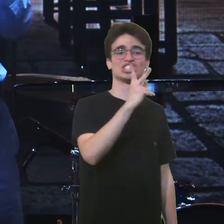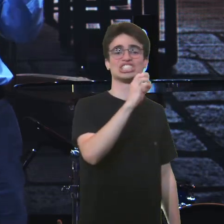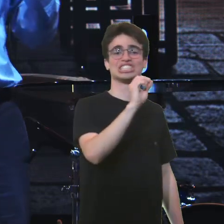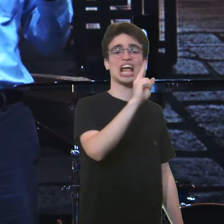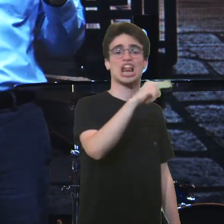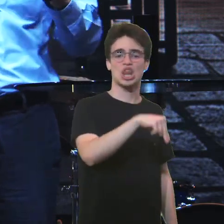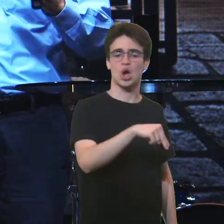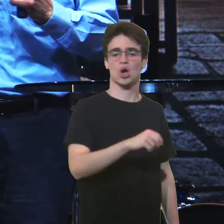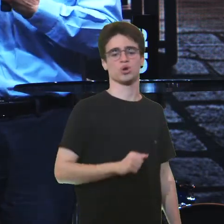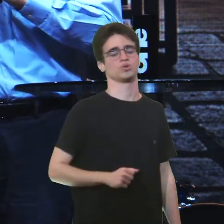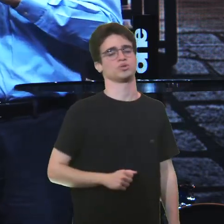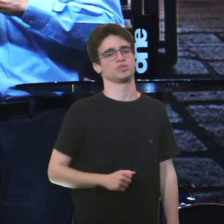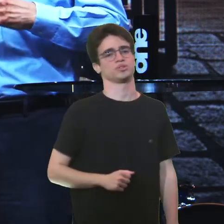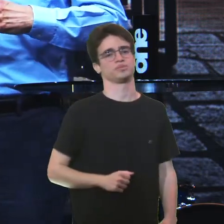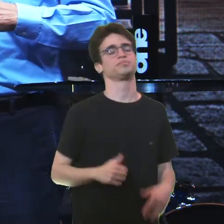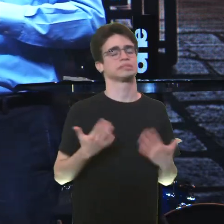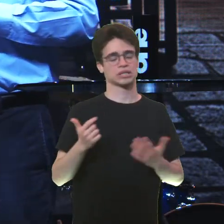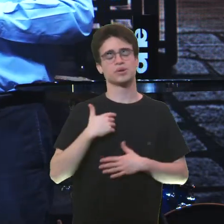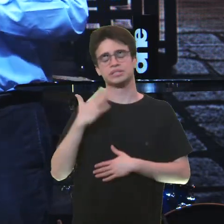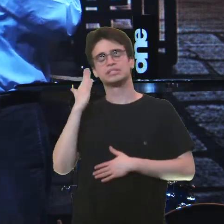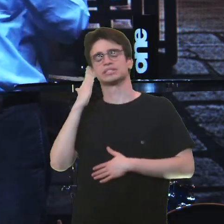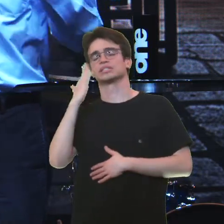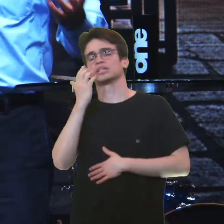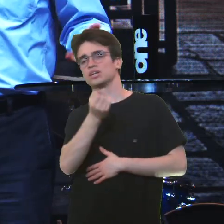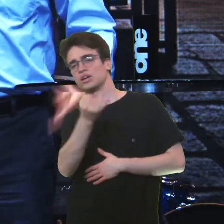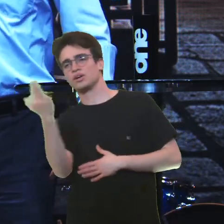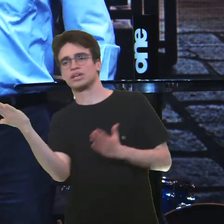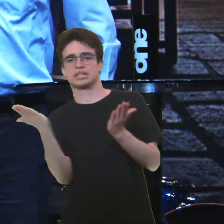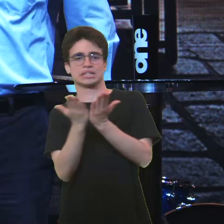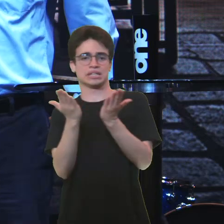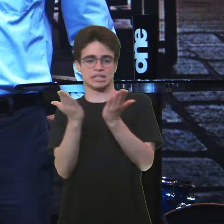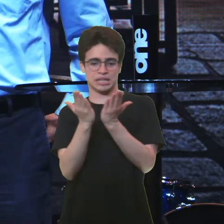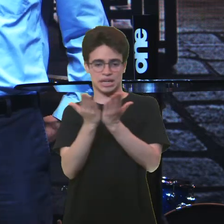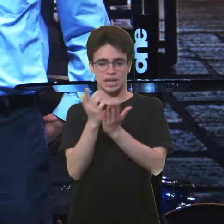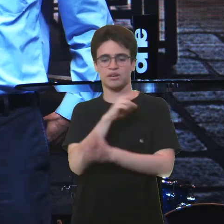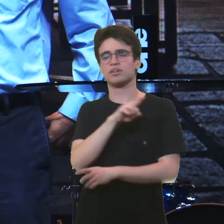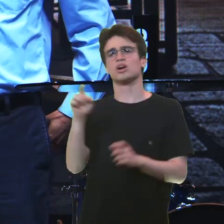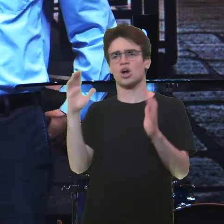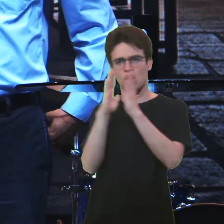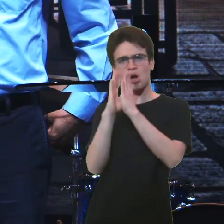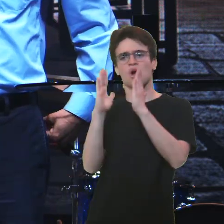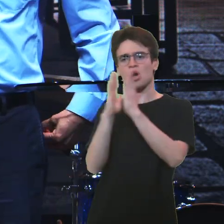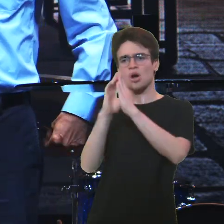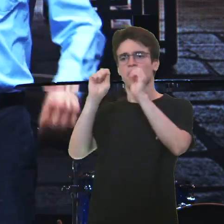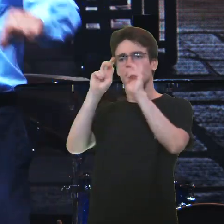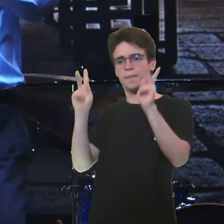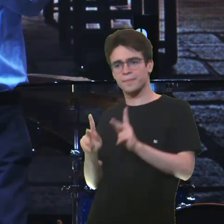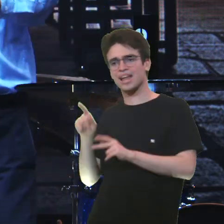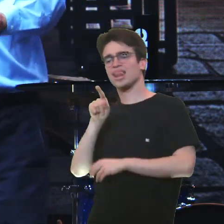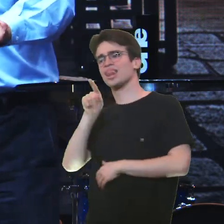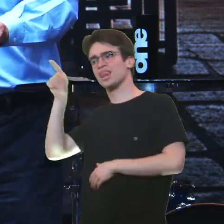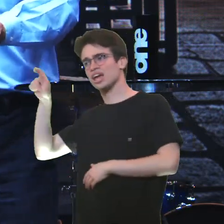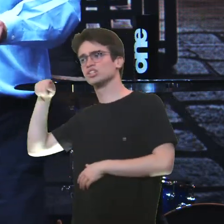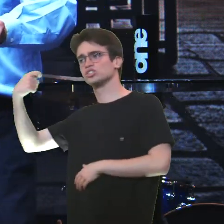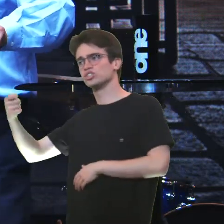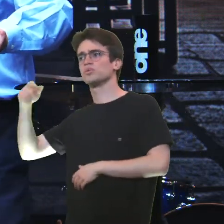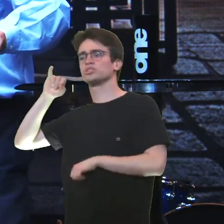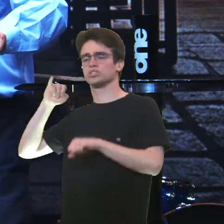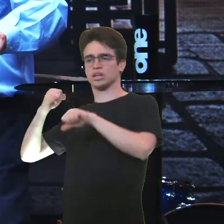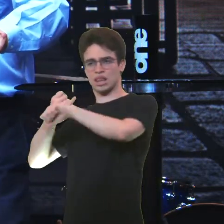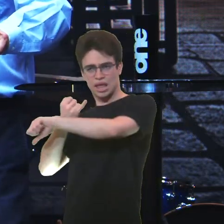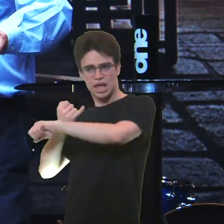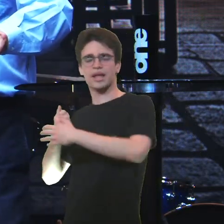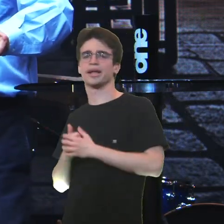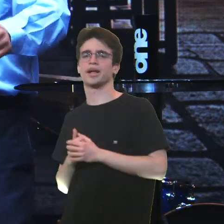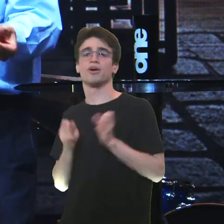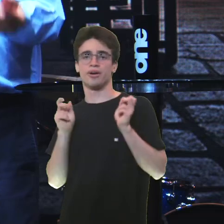Y yo sé que muchos E eu cristianos sei que muitos cristãos oran por la paz de oram Jerusalén. pela paz de Jerusalém. Pero aquí Dios está diciendo Mas aqui